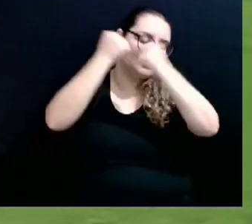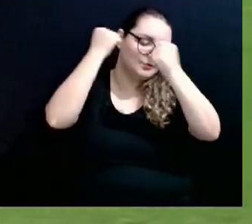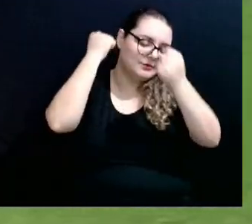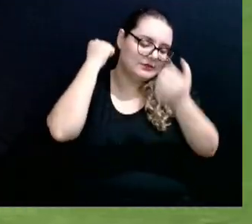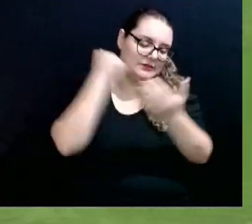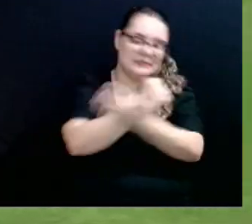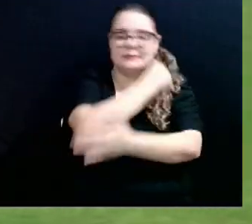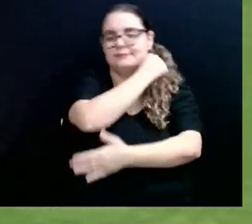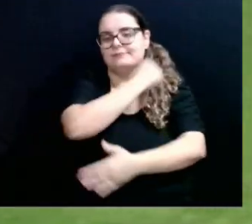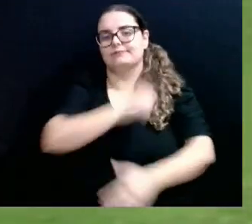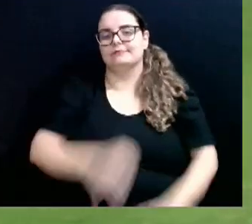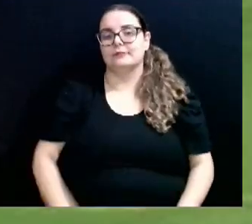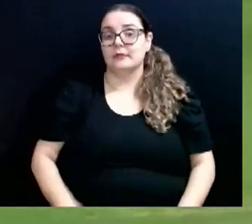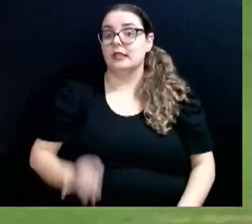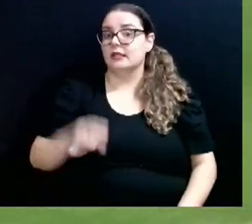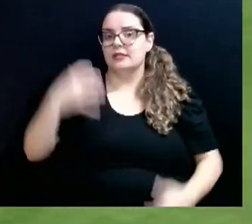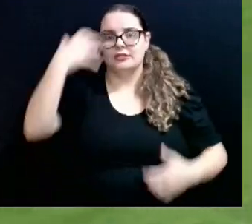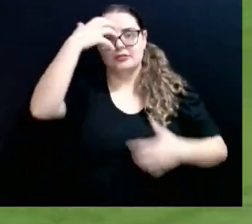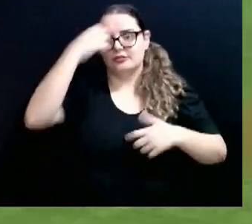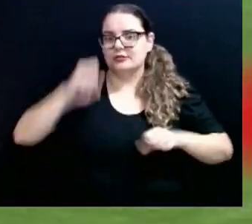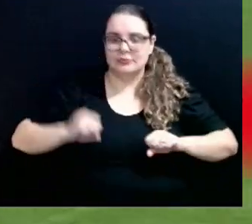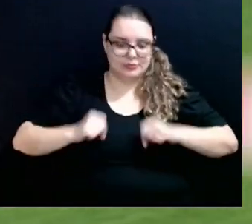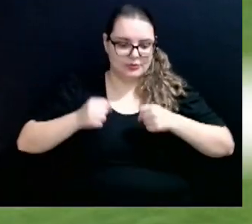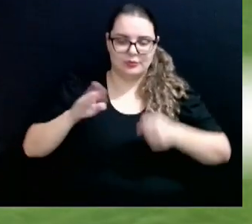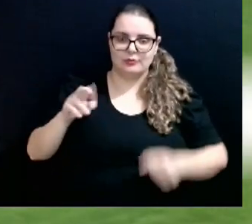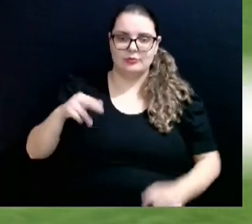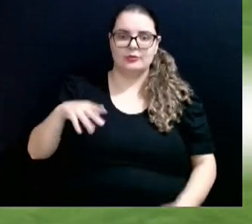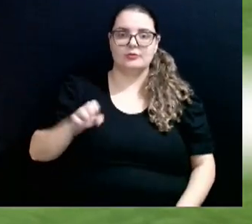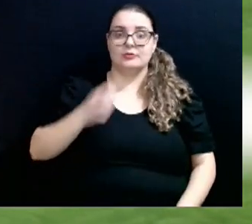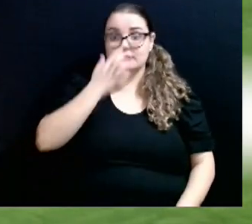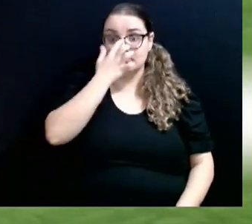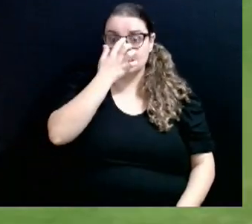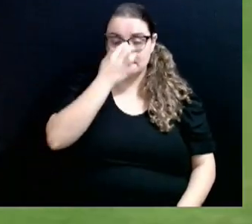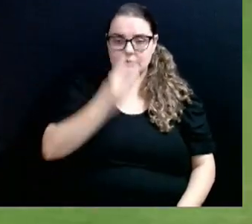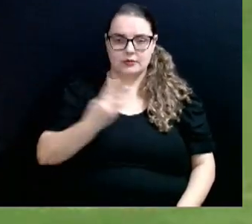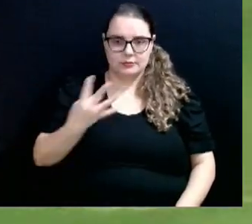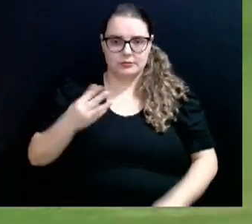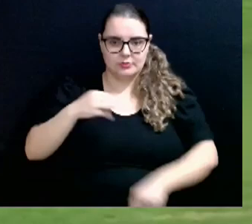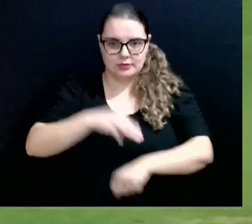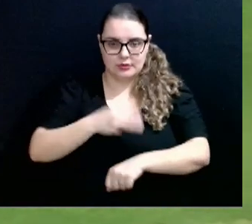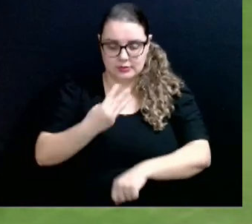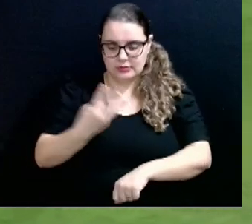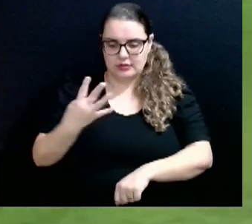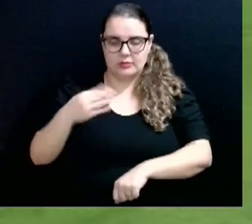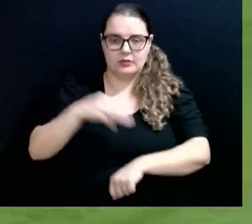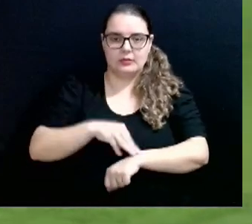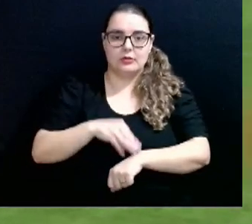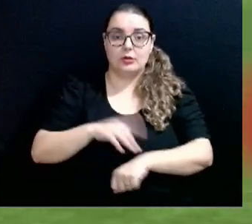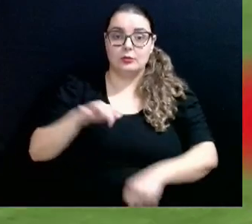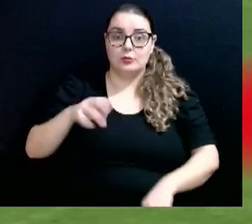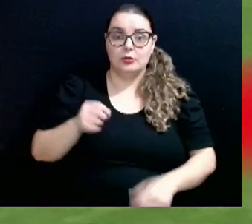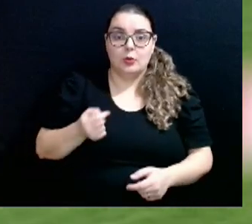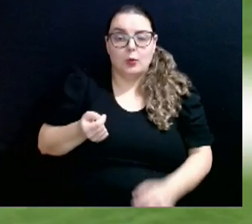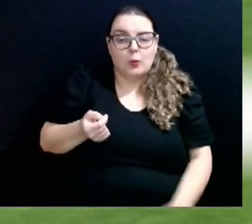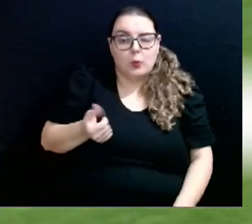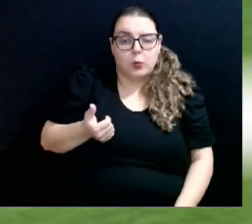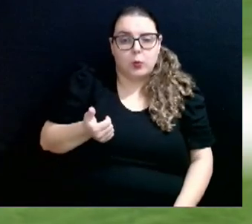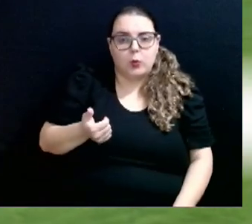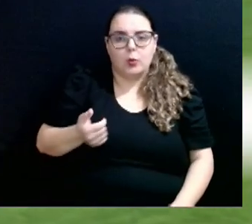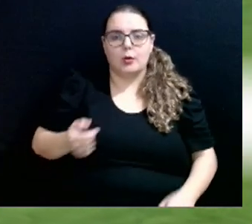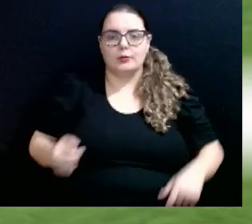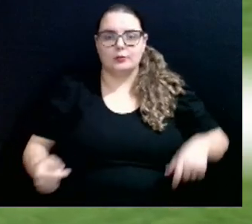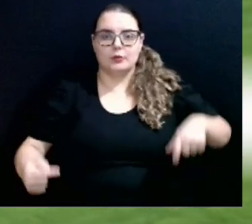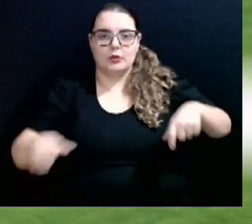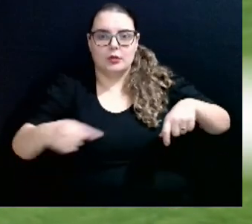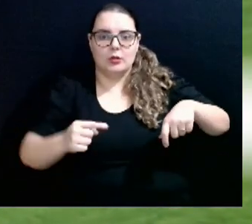dava Macaca para cima do Brusque e aos 34 minutos Bruno Lopes escapou, finalizou e